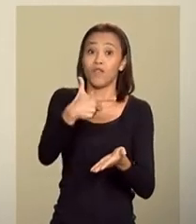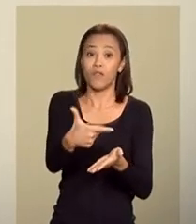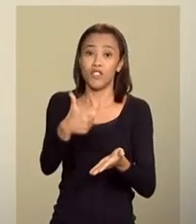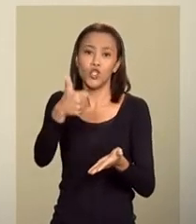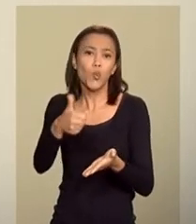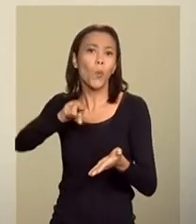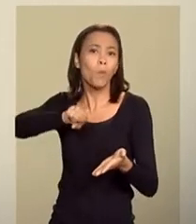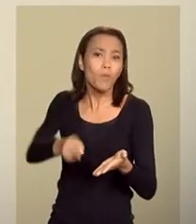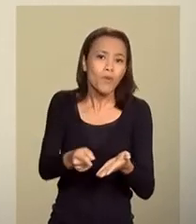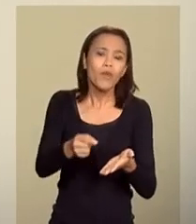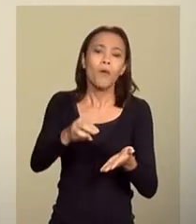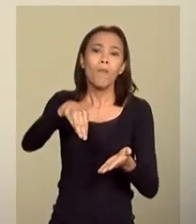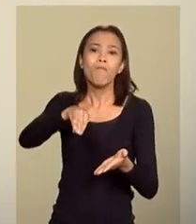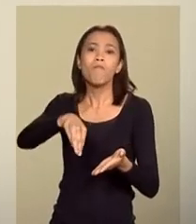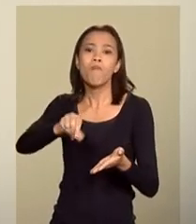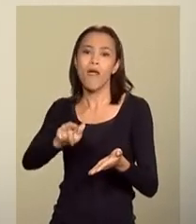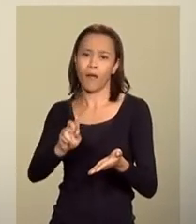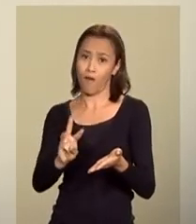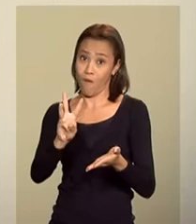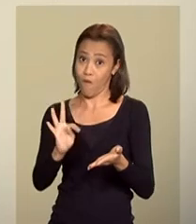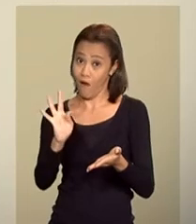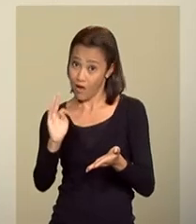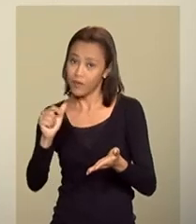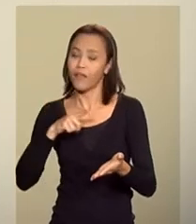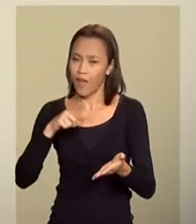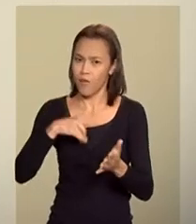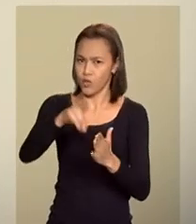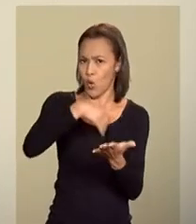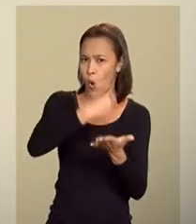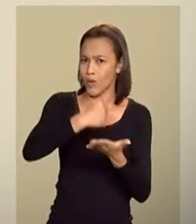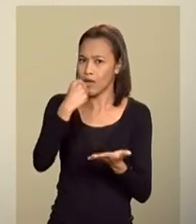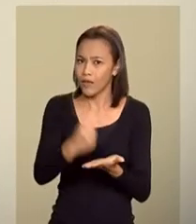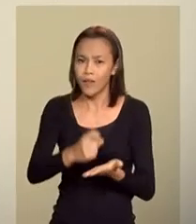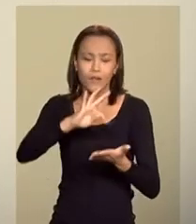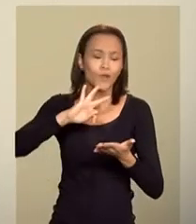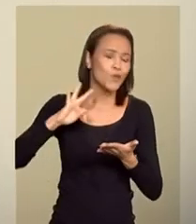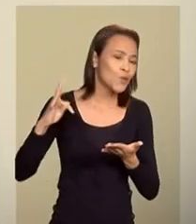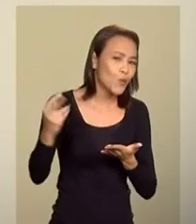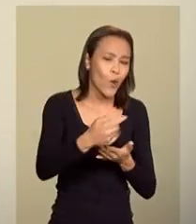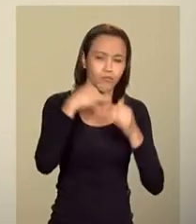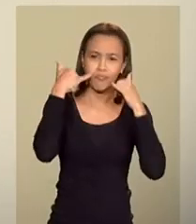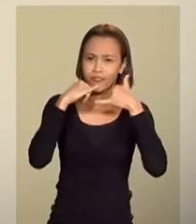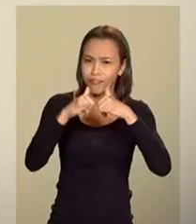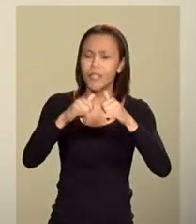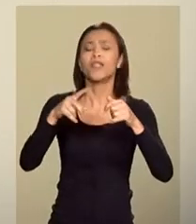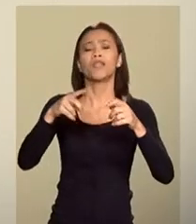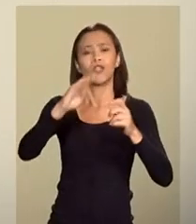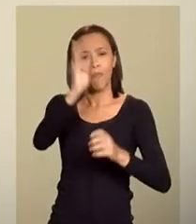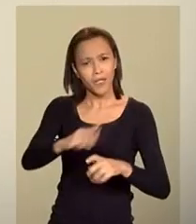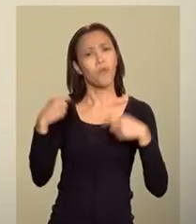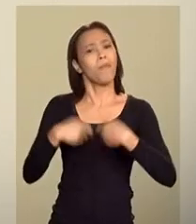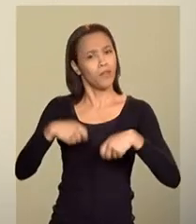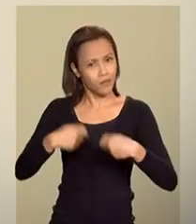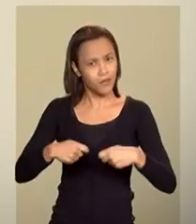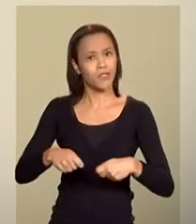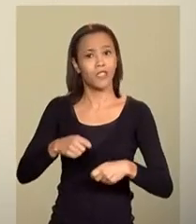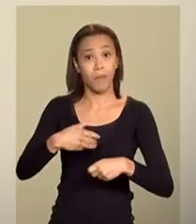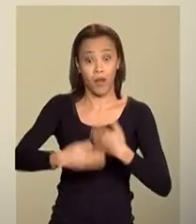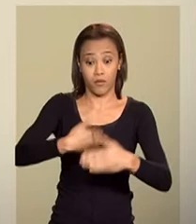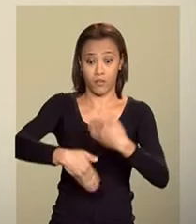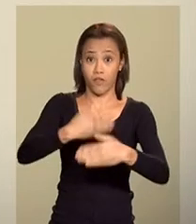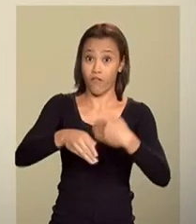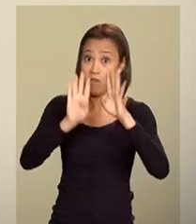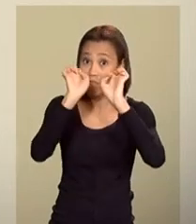mil megawatts ou seja temos contratada Toda energia que o Brasil precisa para crescer